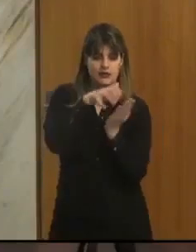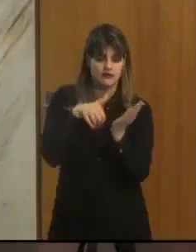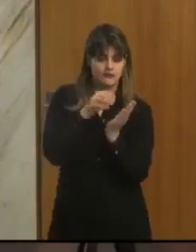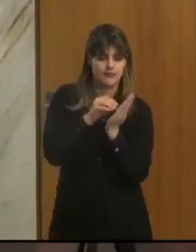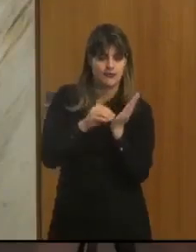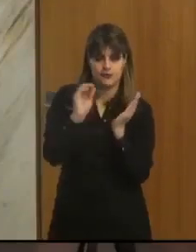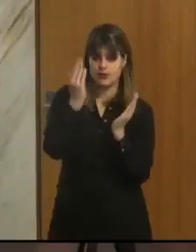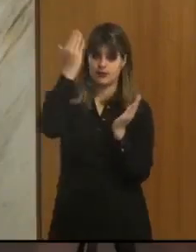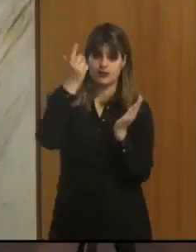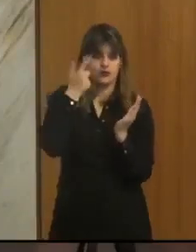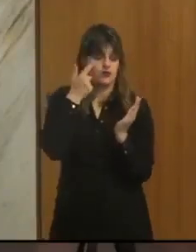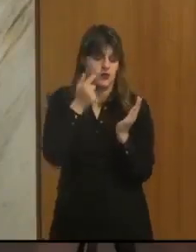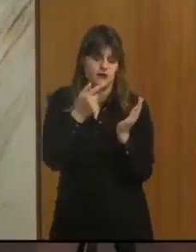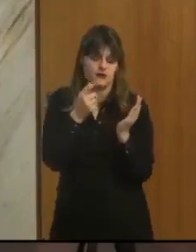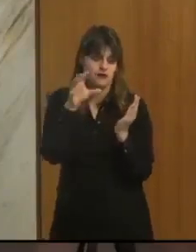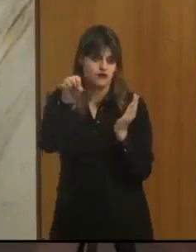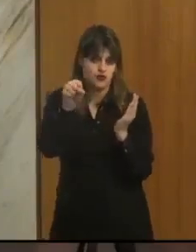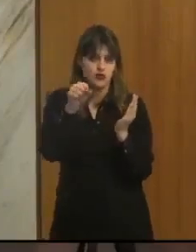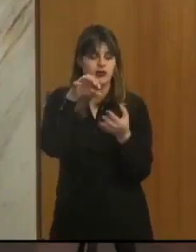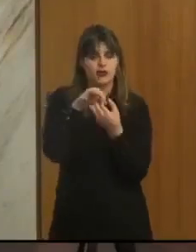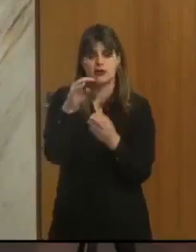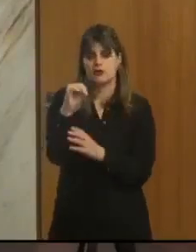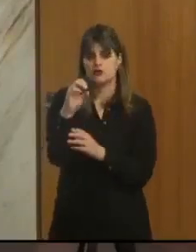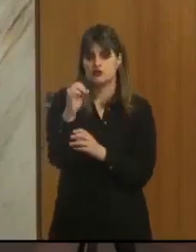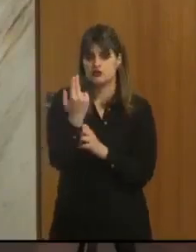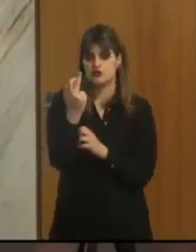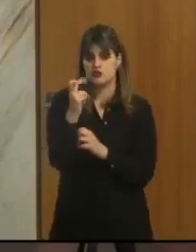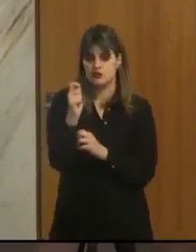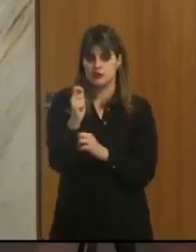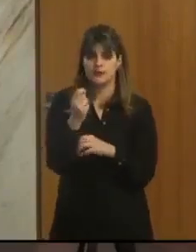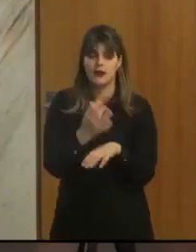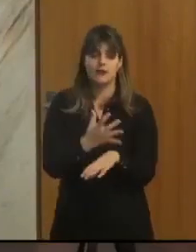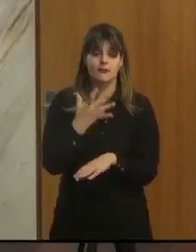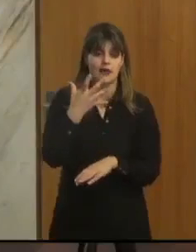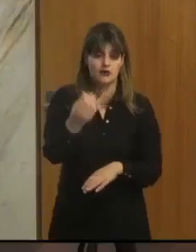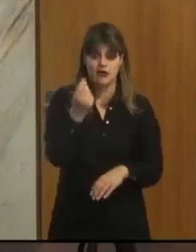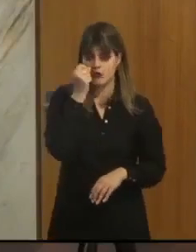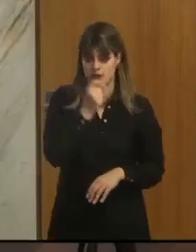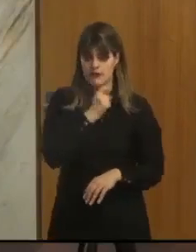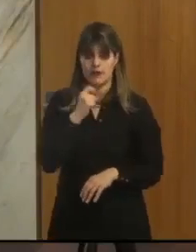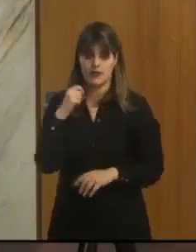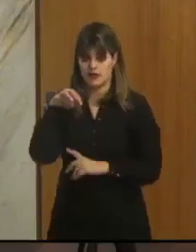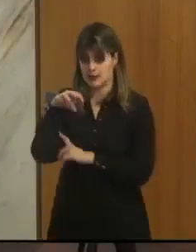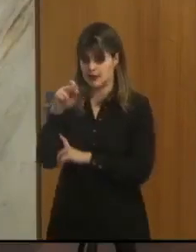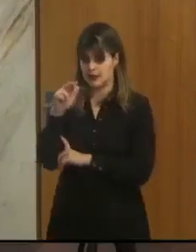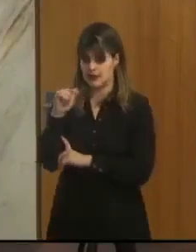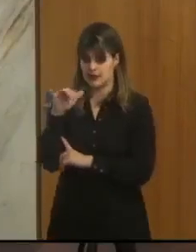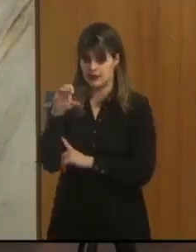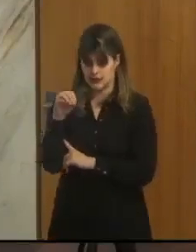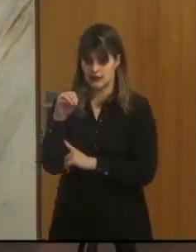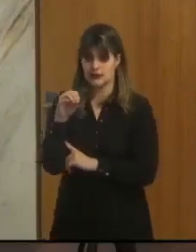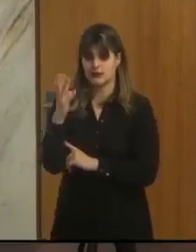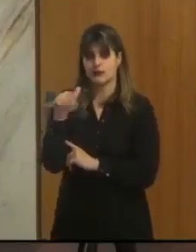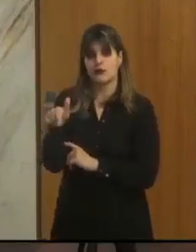que se conhece na vila, sobre Sor. Mais tarde, Martinho, já quando vai restaurar, já